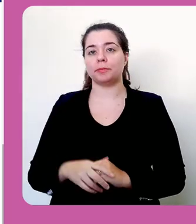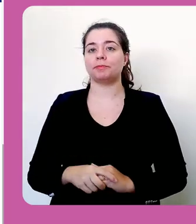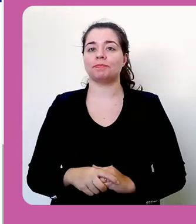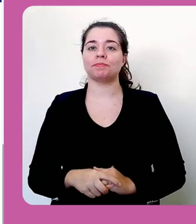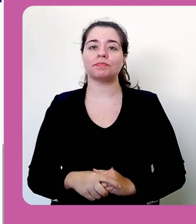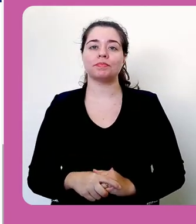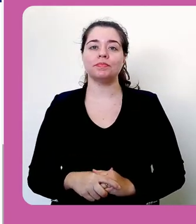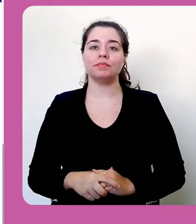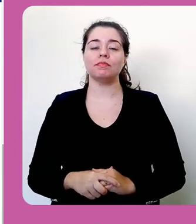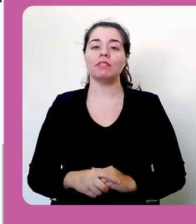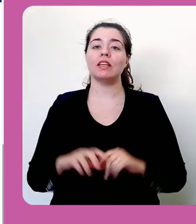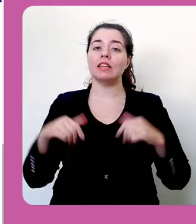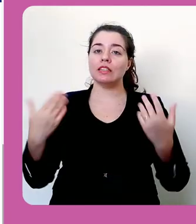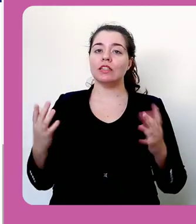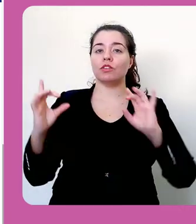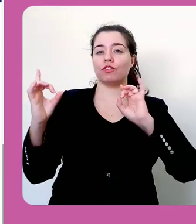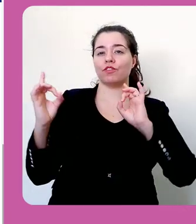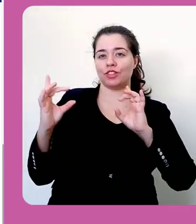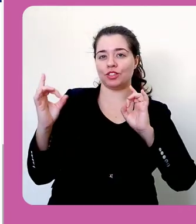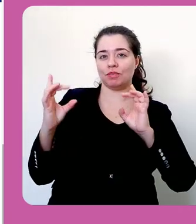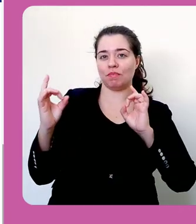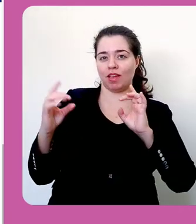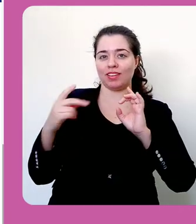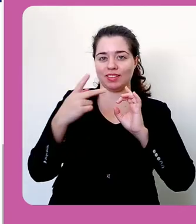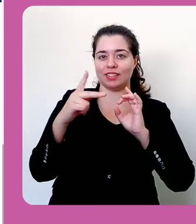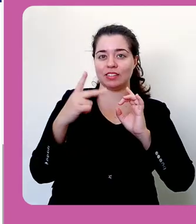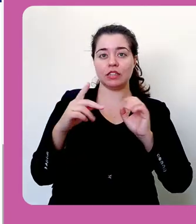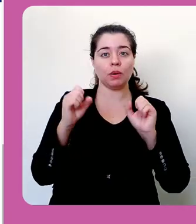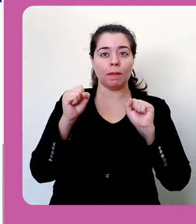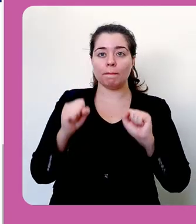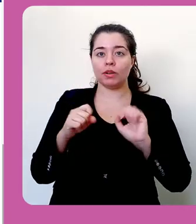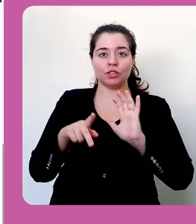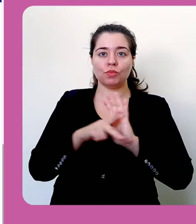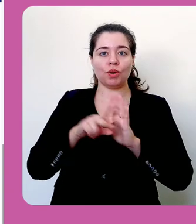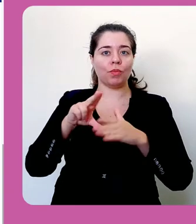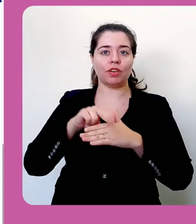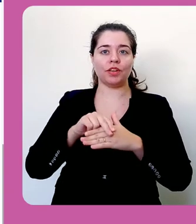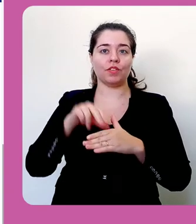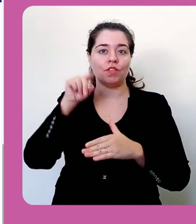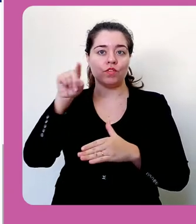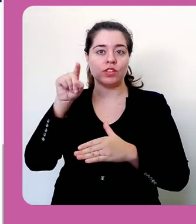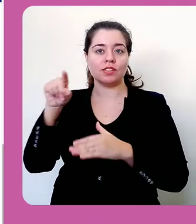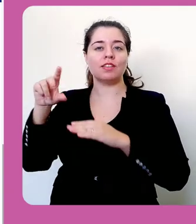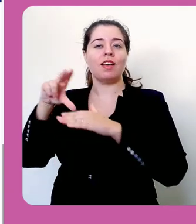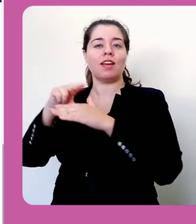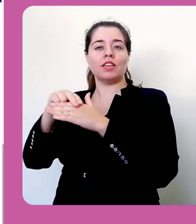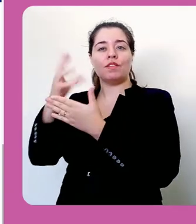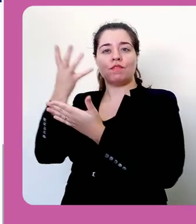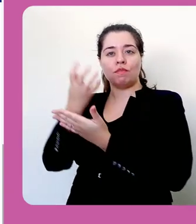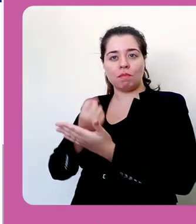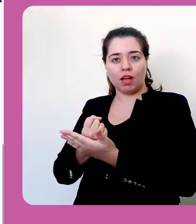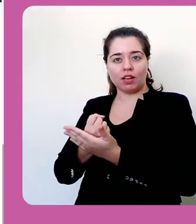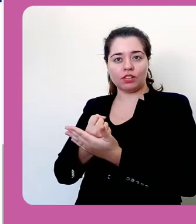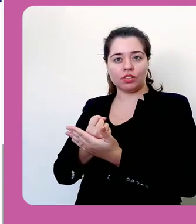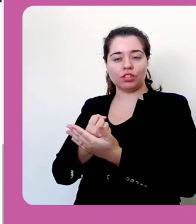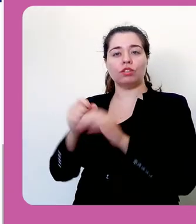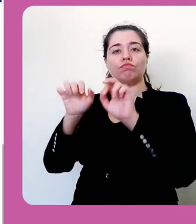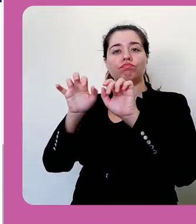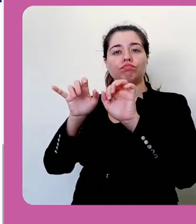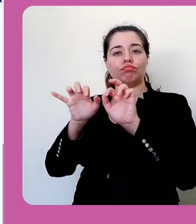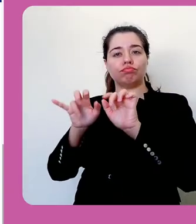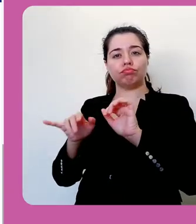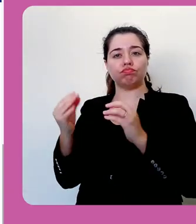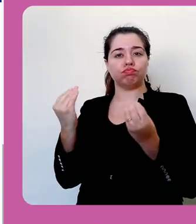e enviar esses arquivos de volta para o aluno. A partir da versão 3.1 do Moodle, o Moodle